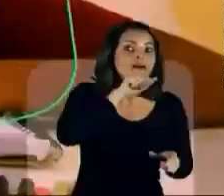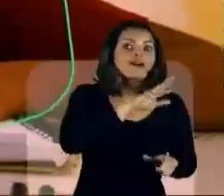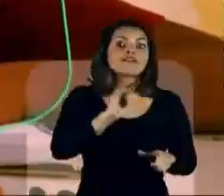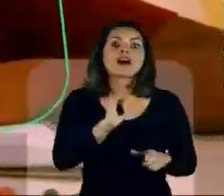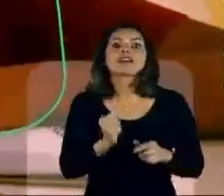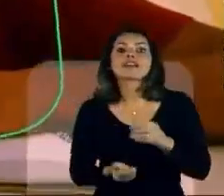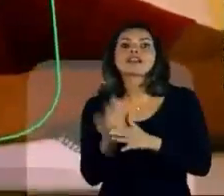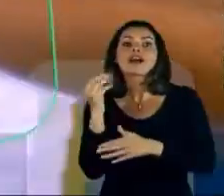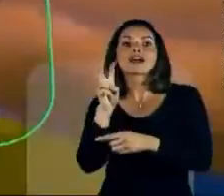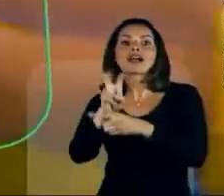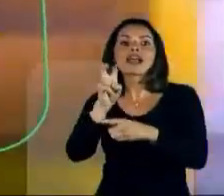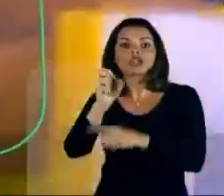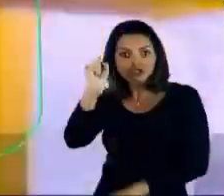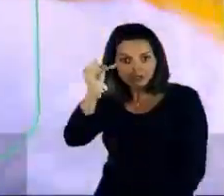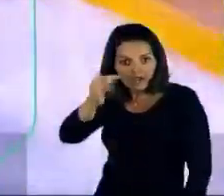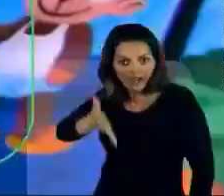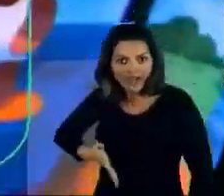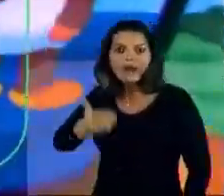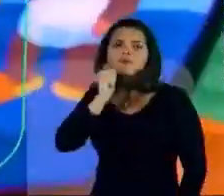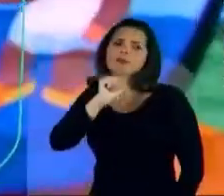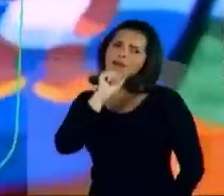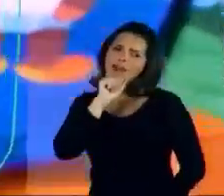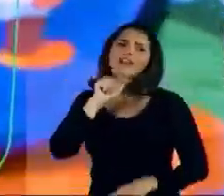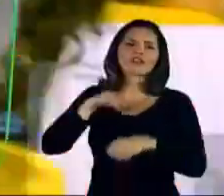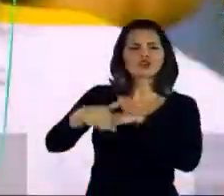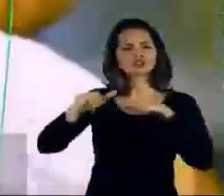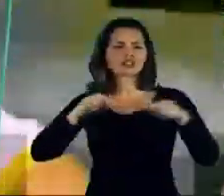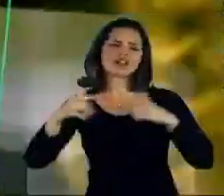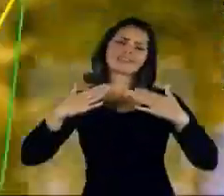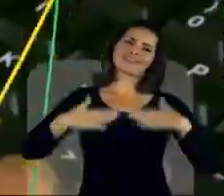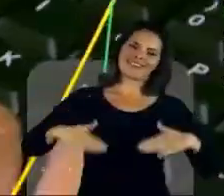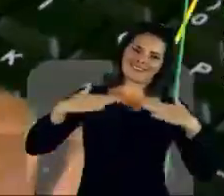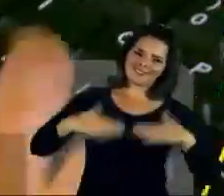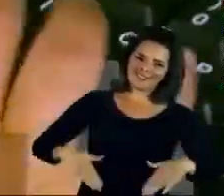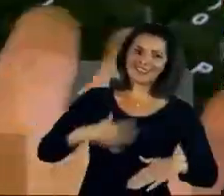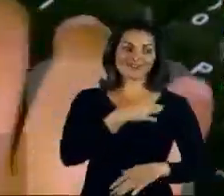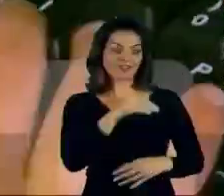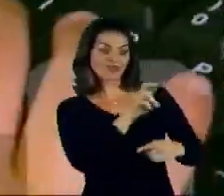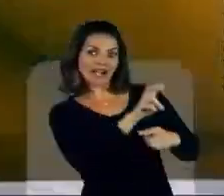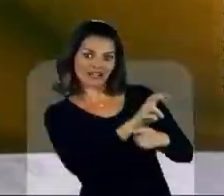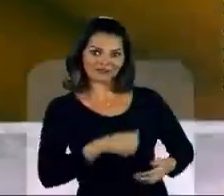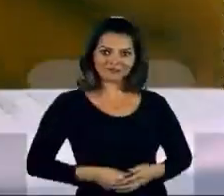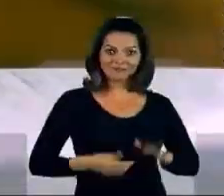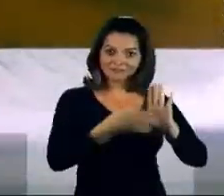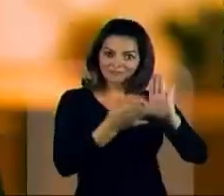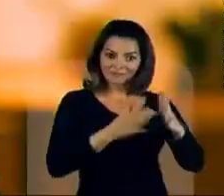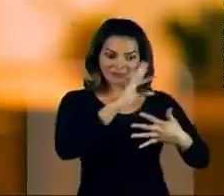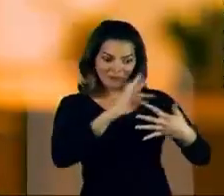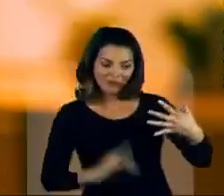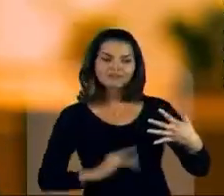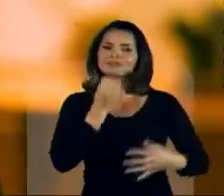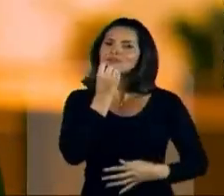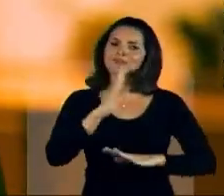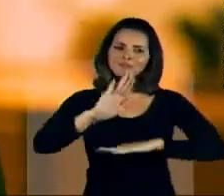as mães, nosso presidente vai implantar creches noturnas para que elas possam trabalhar com muito mais tranquilidade.